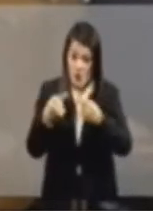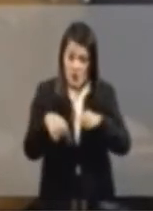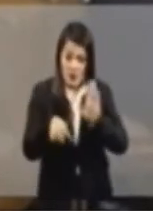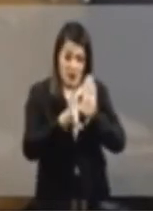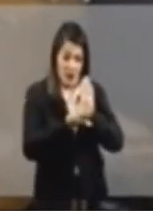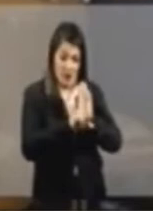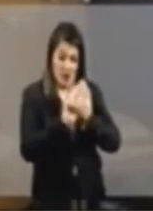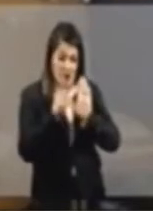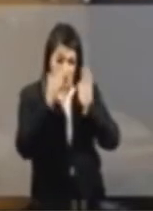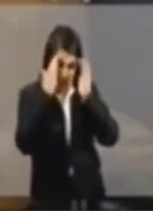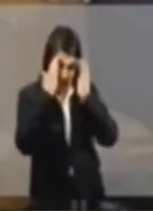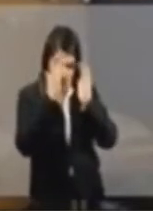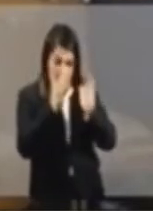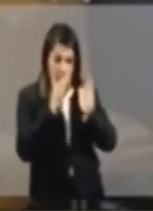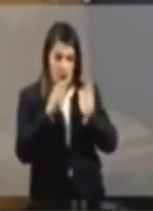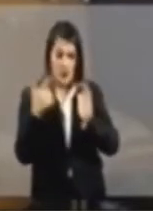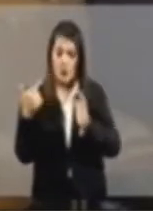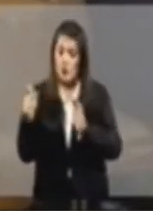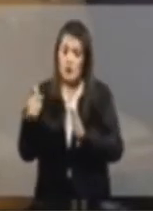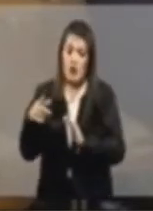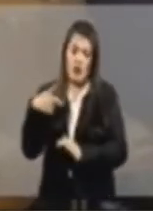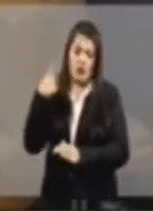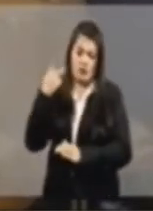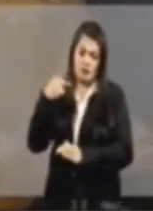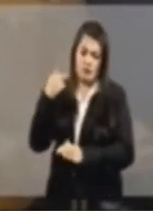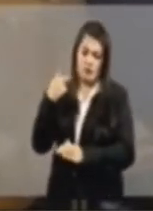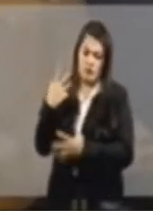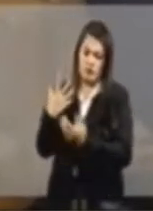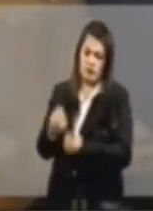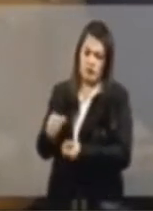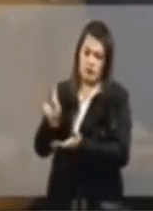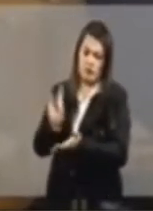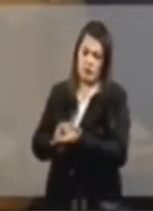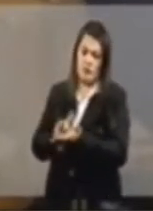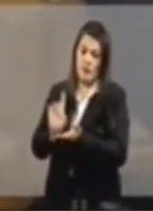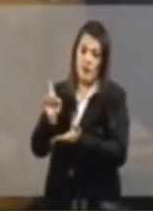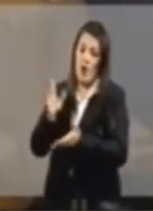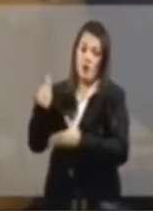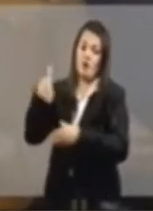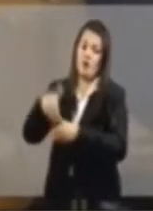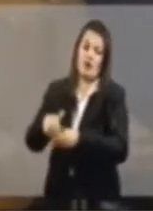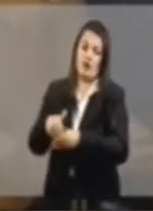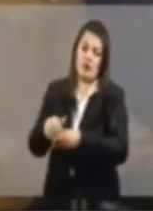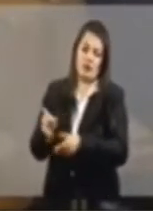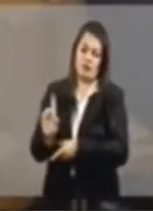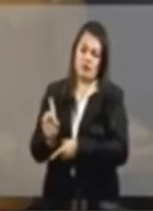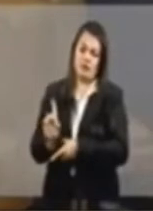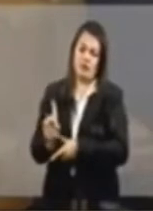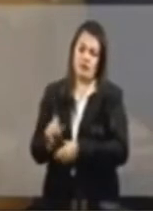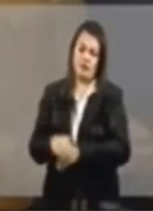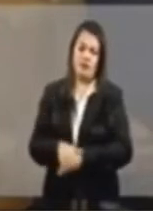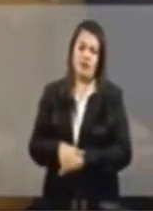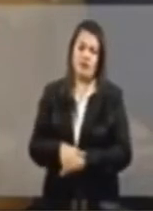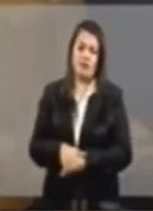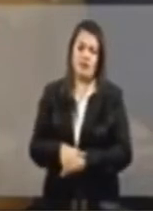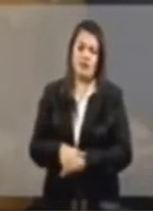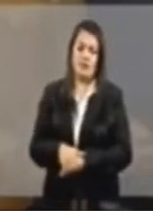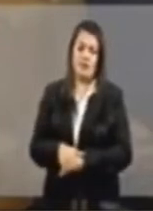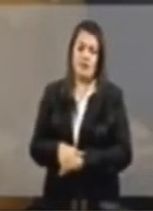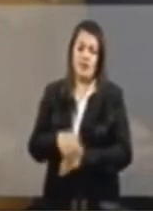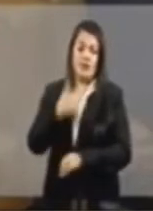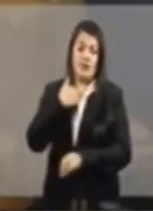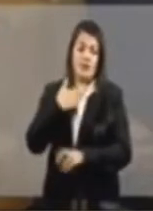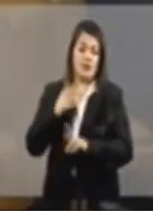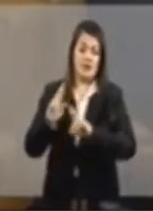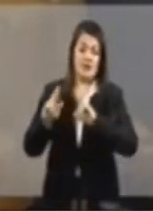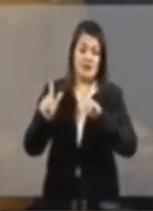exerça representação política não é um exercício do voto não poderia ser diferente